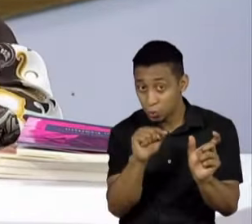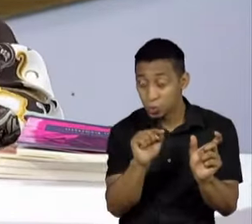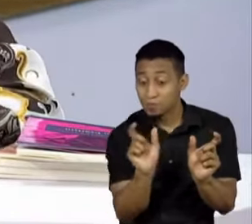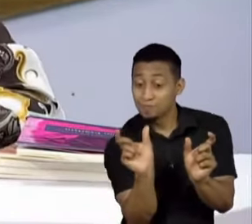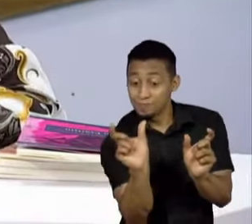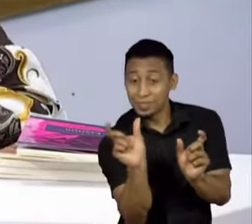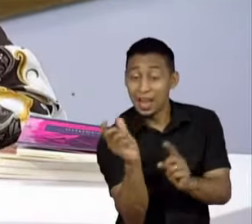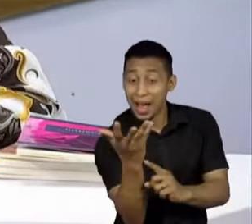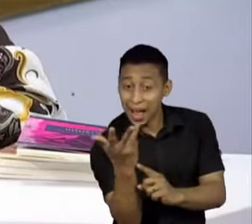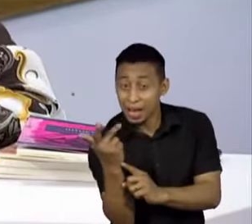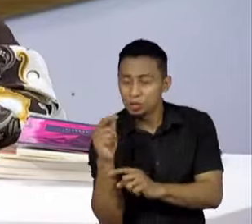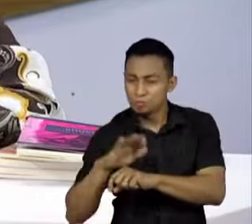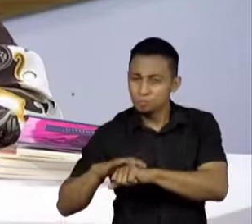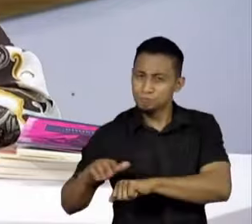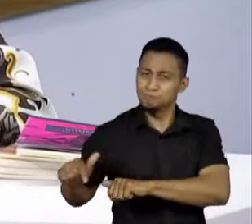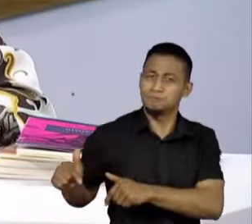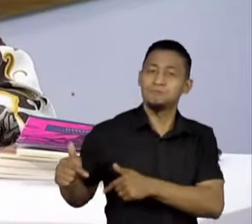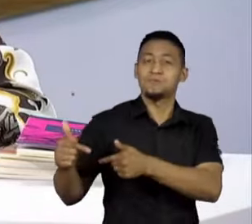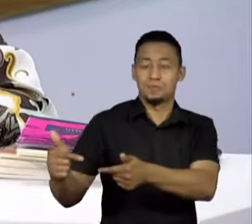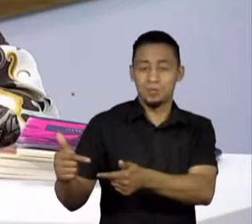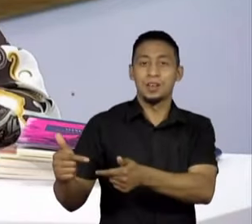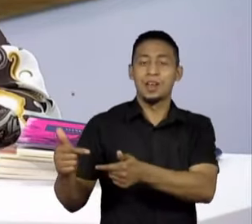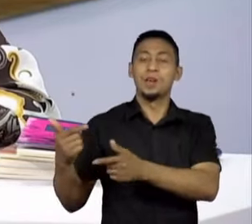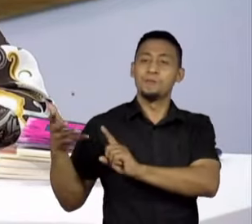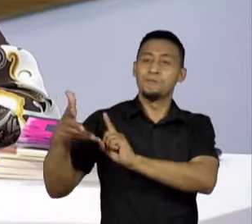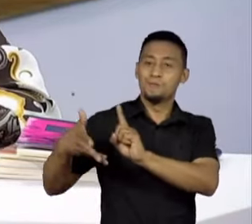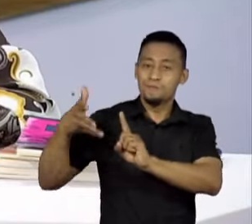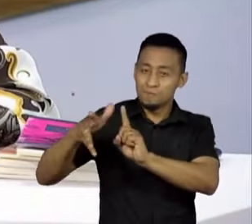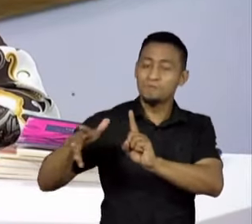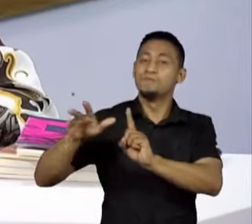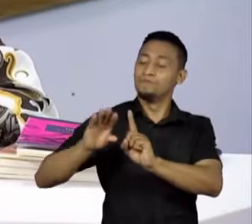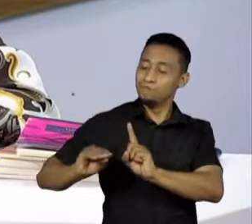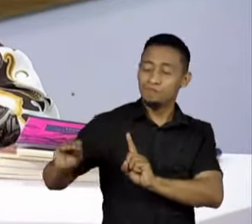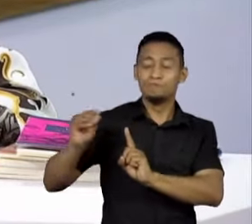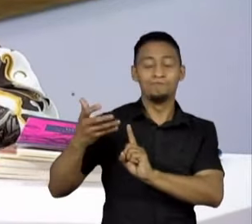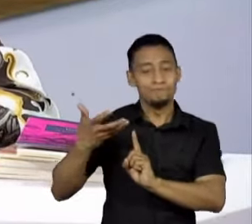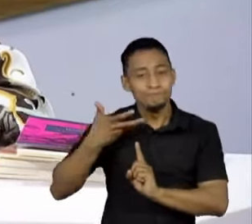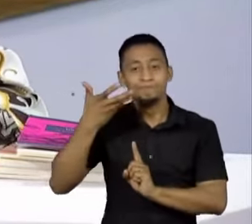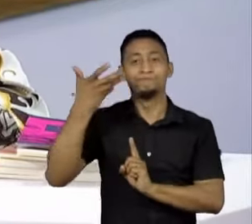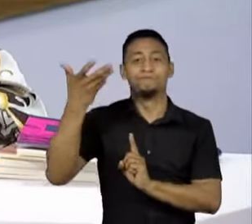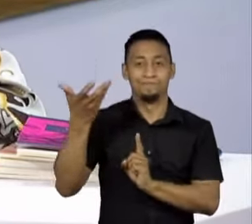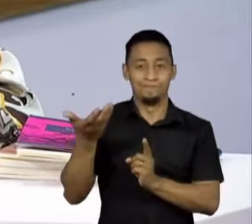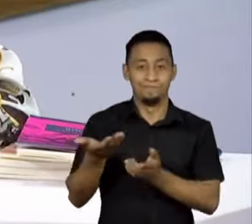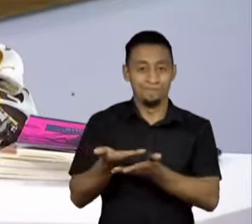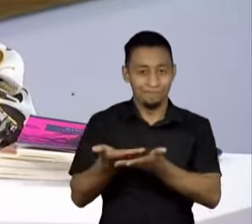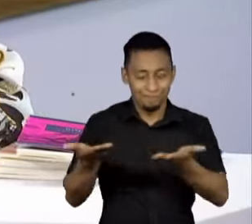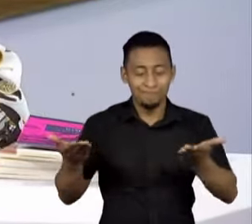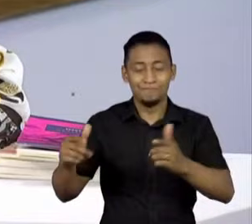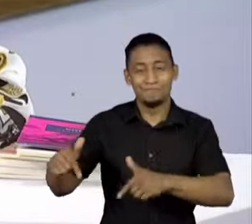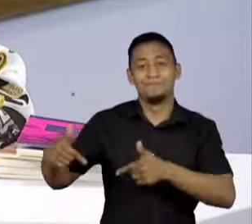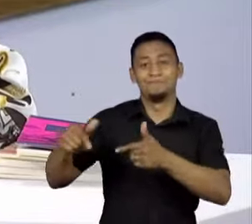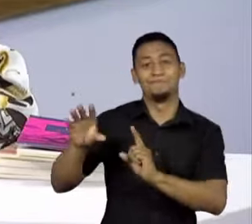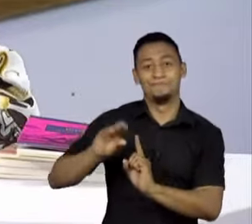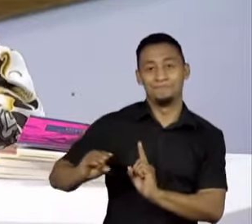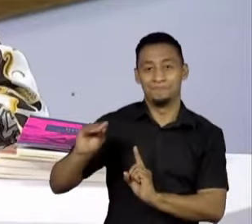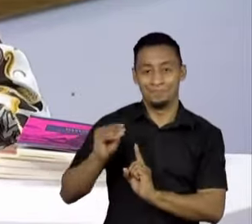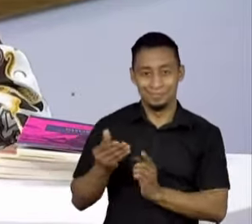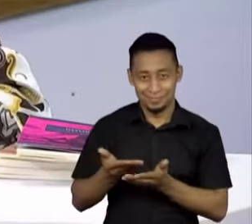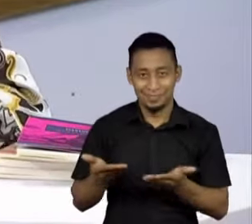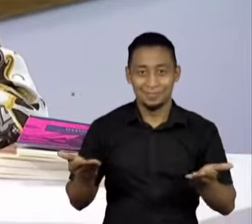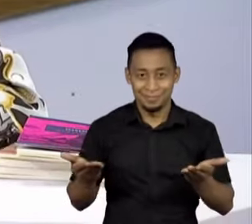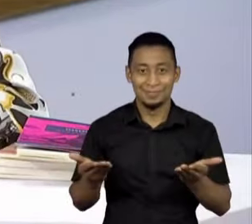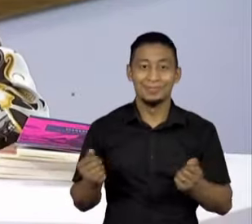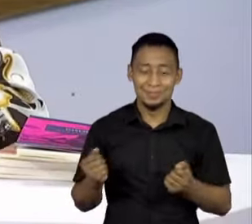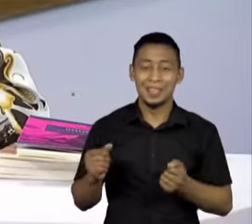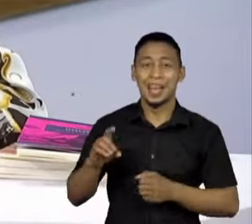arte e ofício da minha fala, do meu canto, da minha fala. Eis